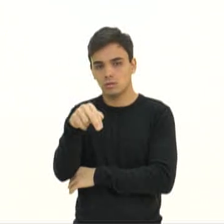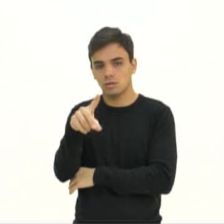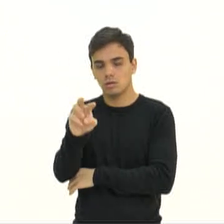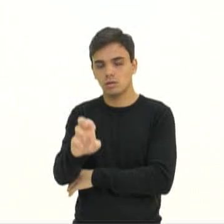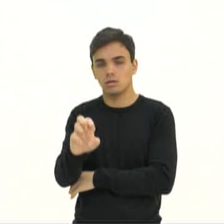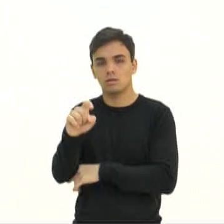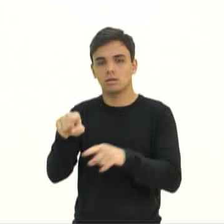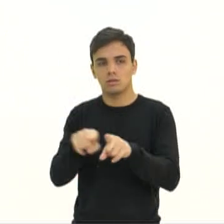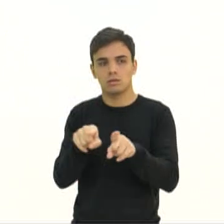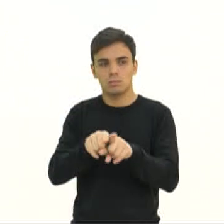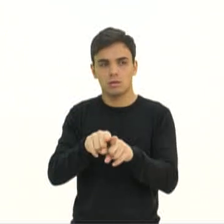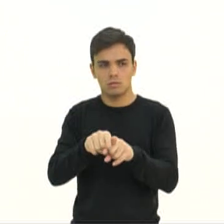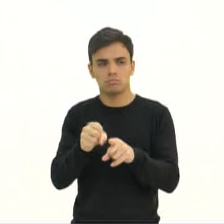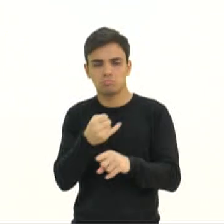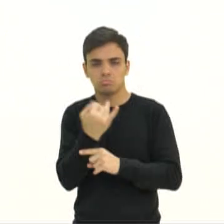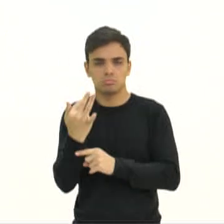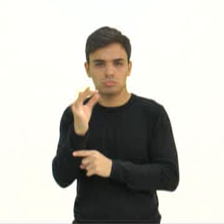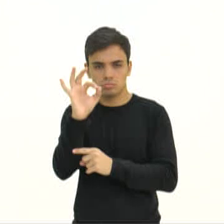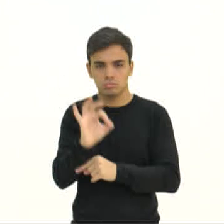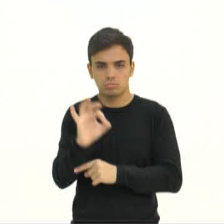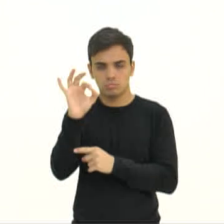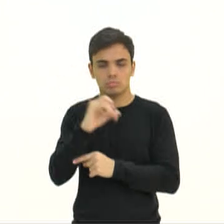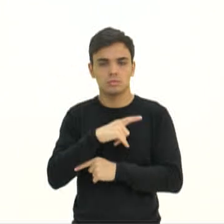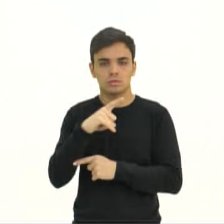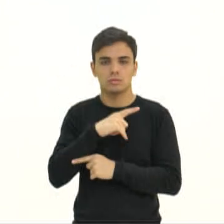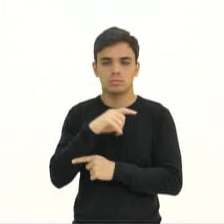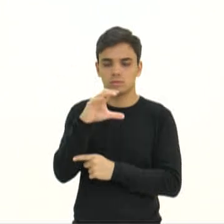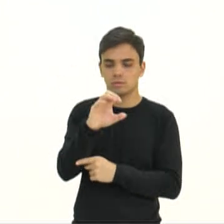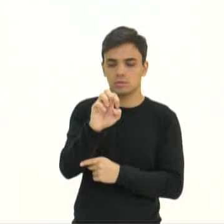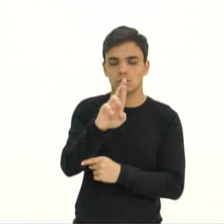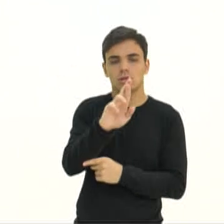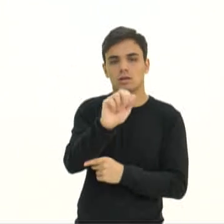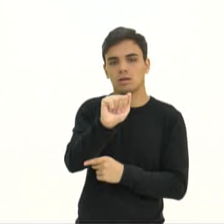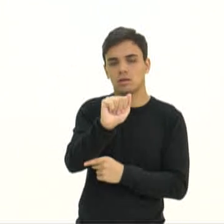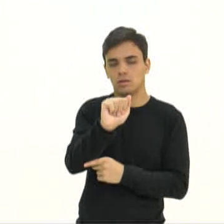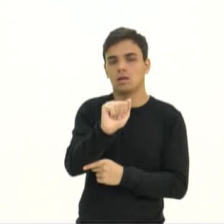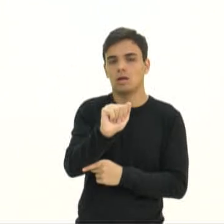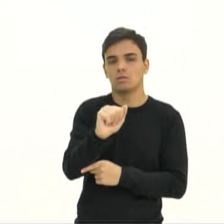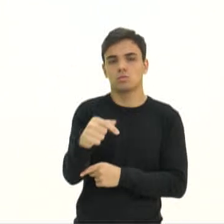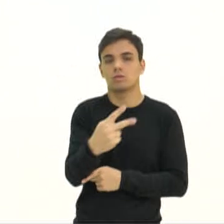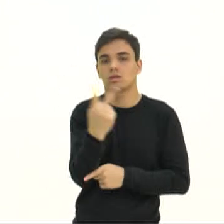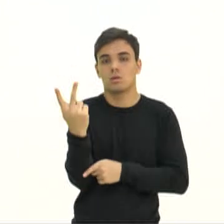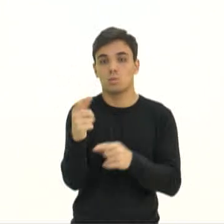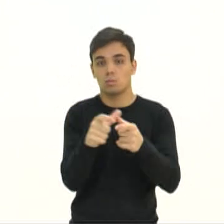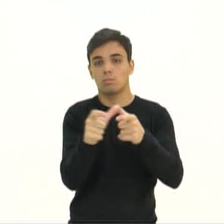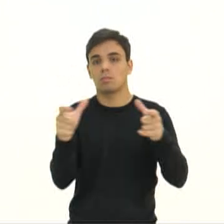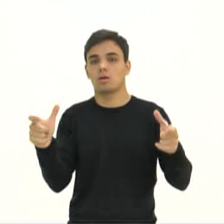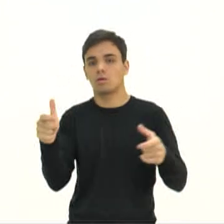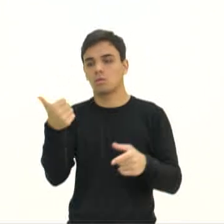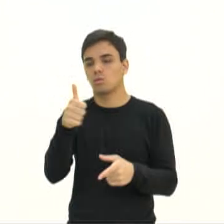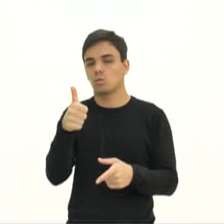desertificação, segundo alguns dados ali que a gente tem. O Ceará é o segundo maior, com